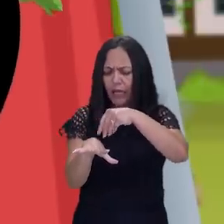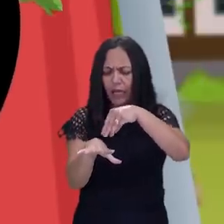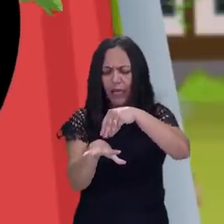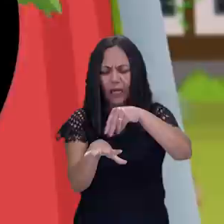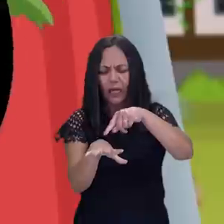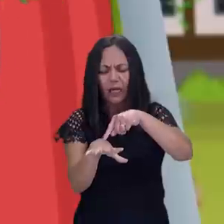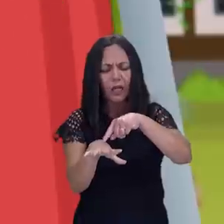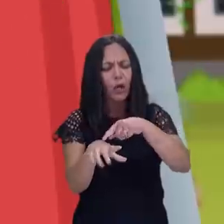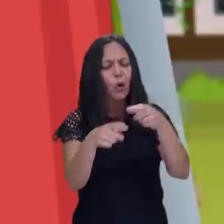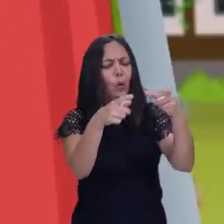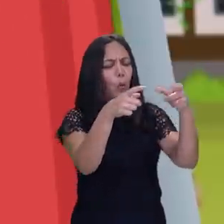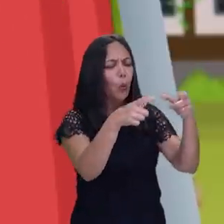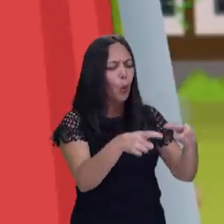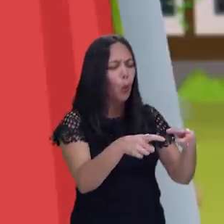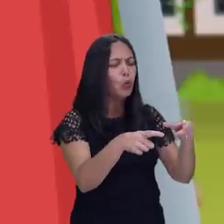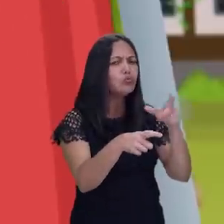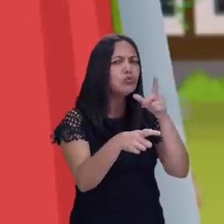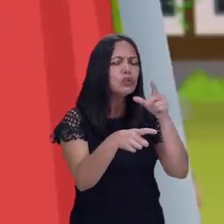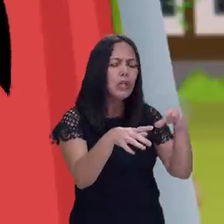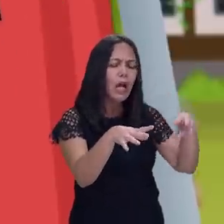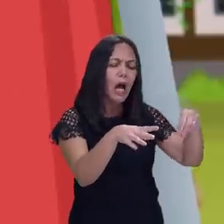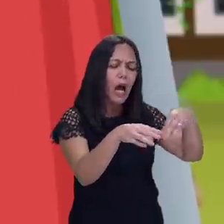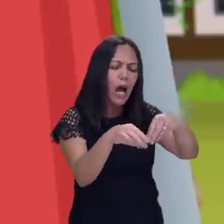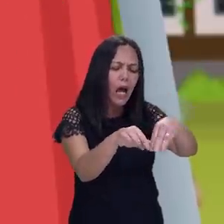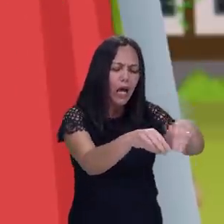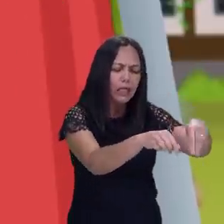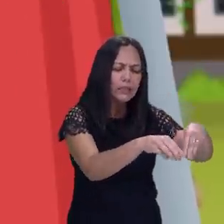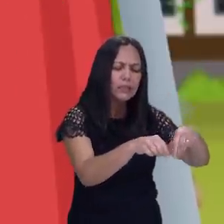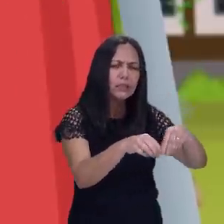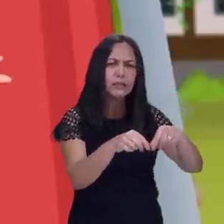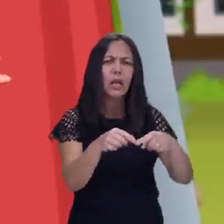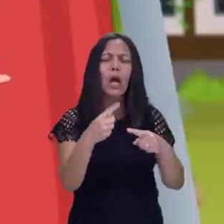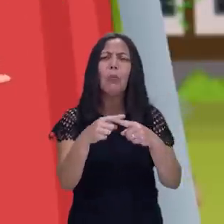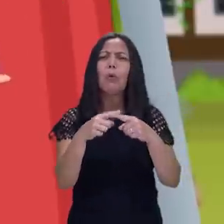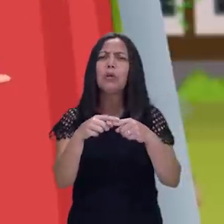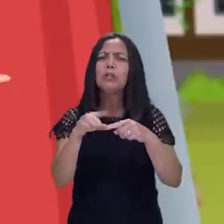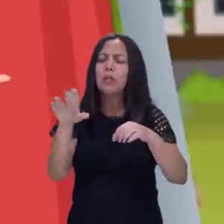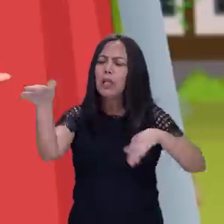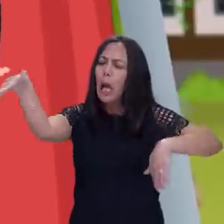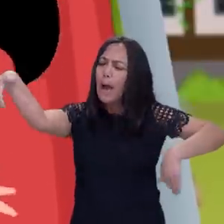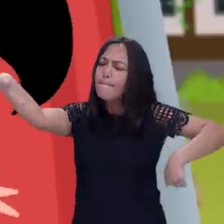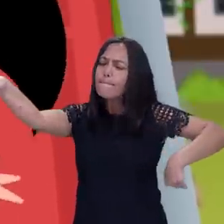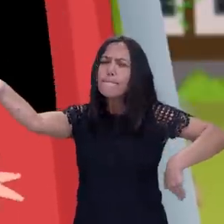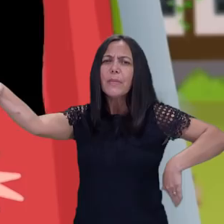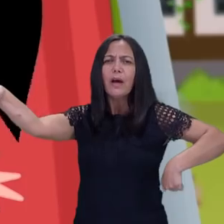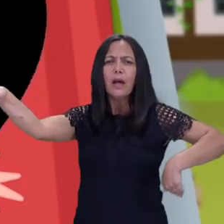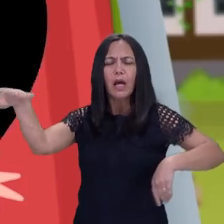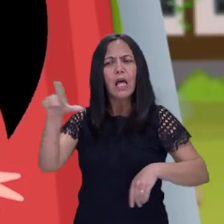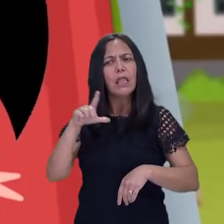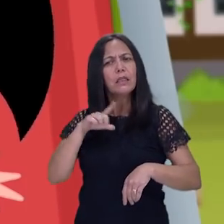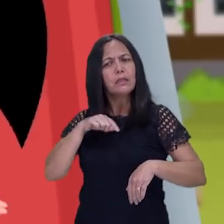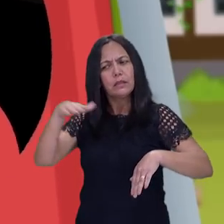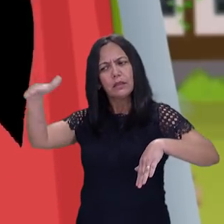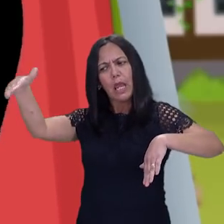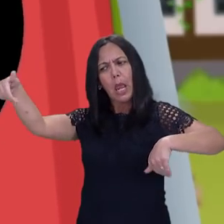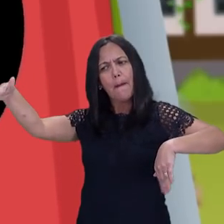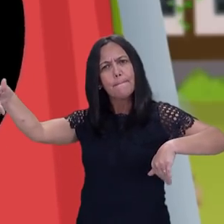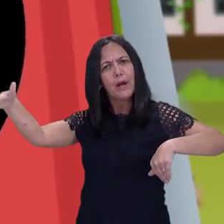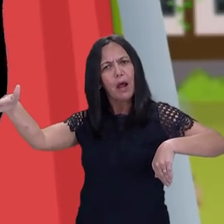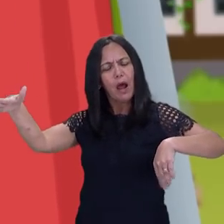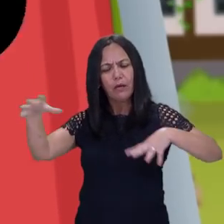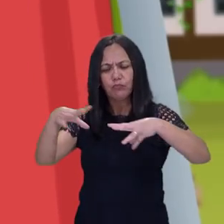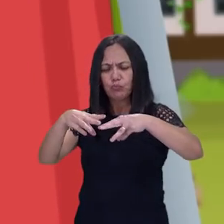De onde será que vem areia? E por que será que só tem na praia? Será que tem praia sem nenhuma